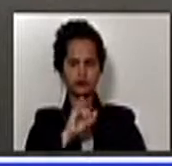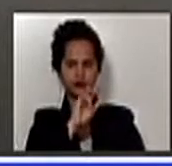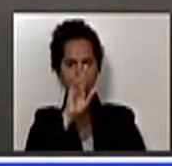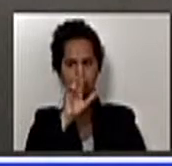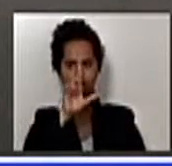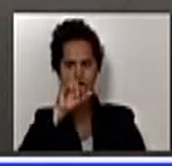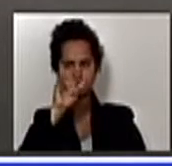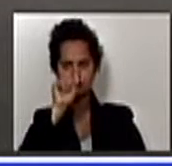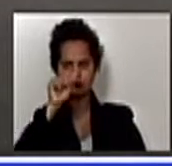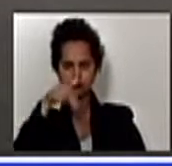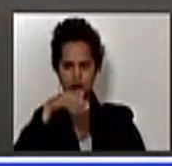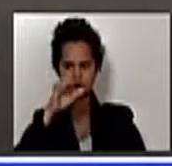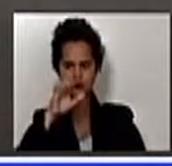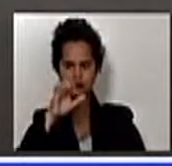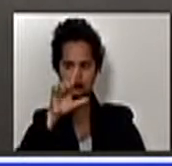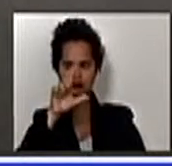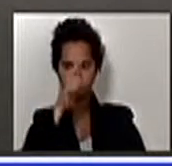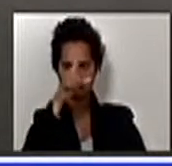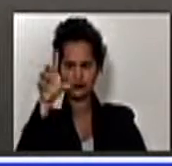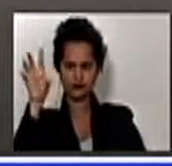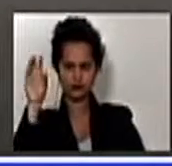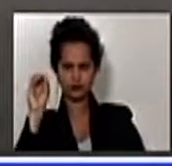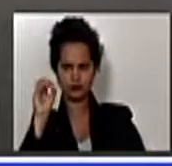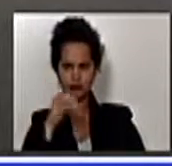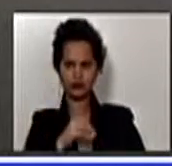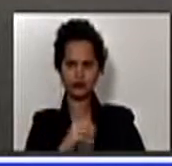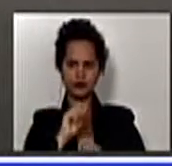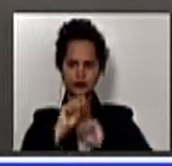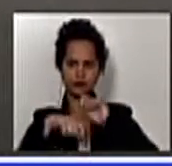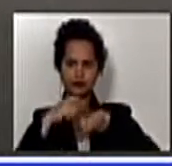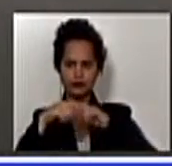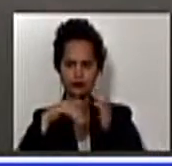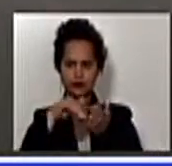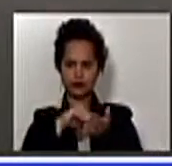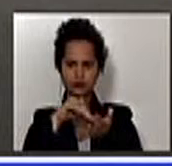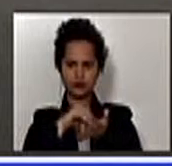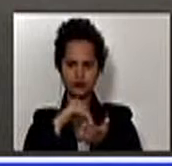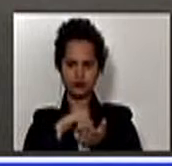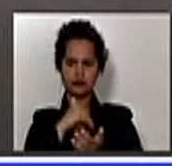que é assessora e secretária de Planejamento, e